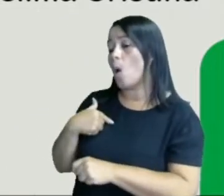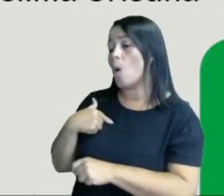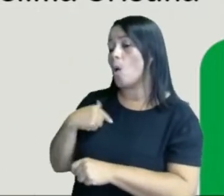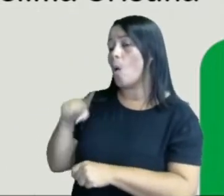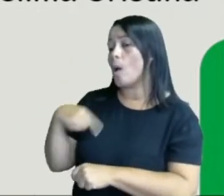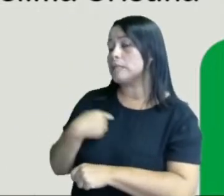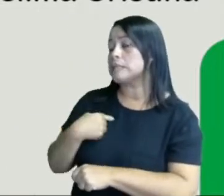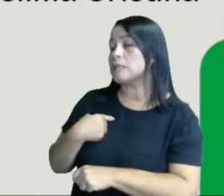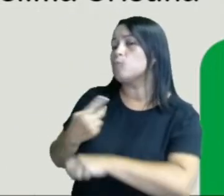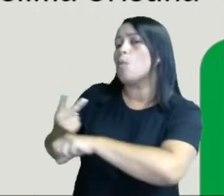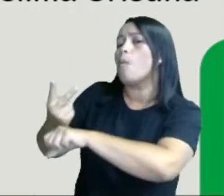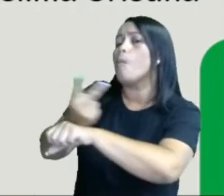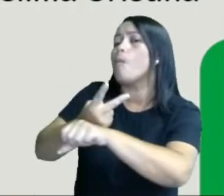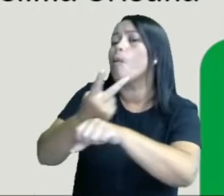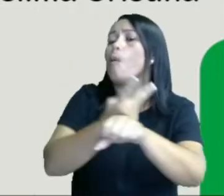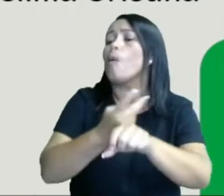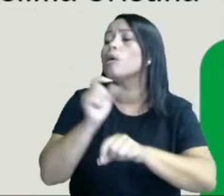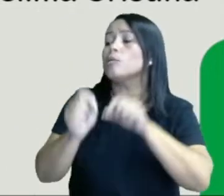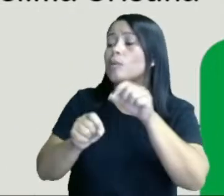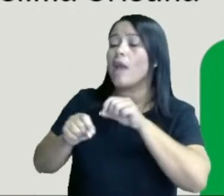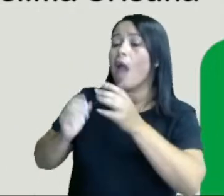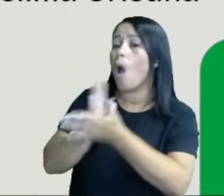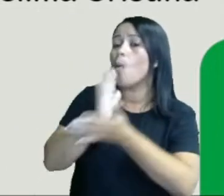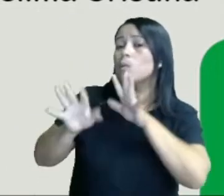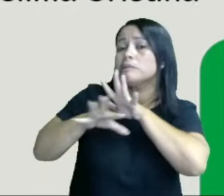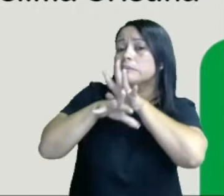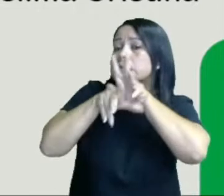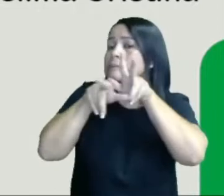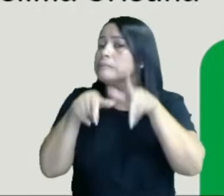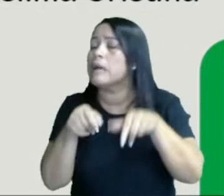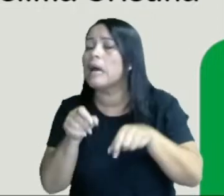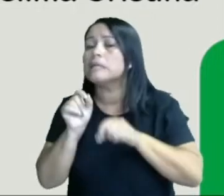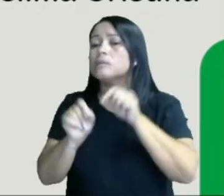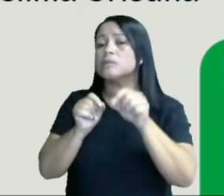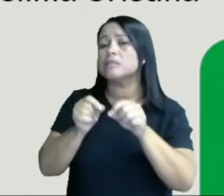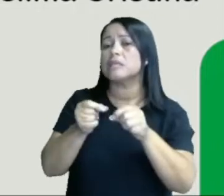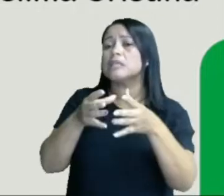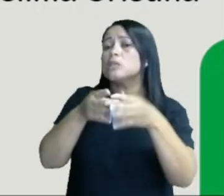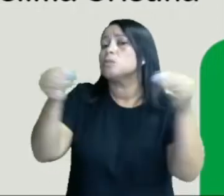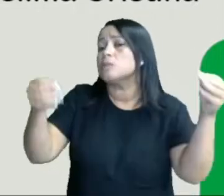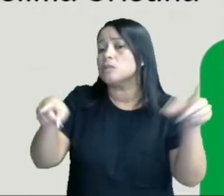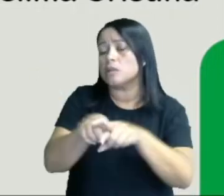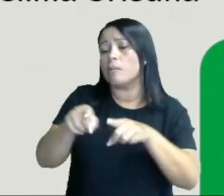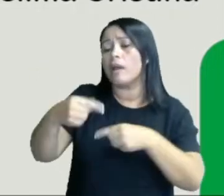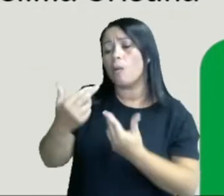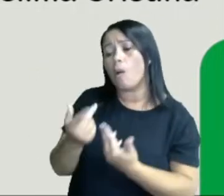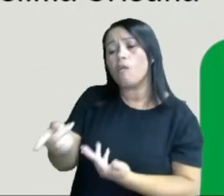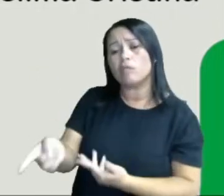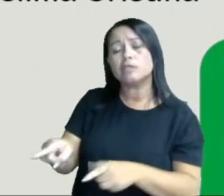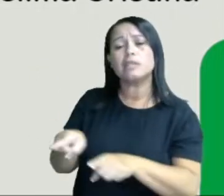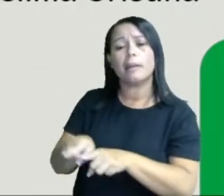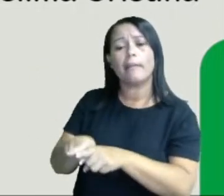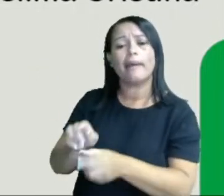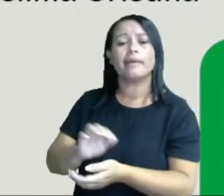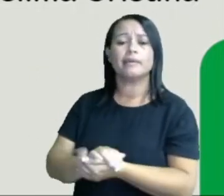estamos em busca de animais perdidos. Como você andamos